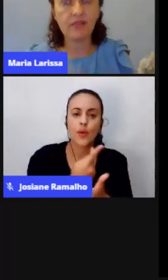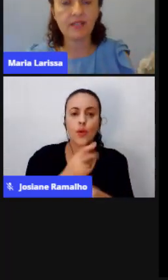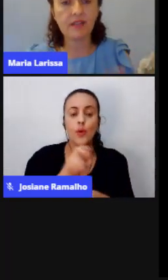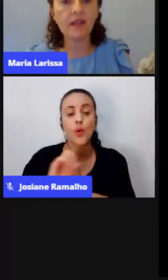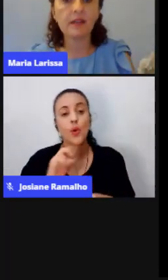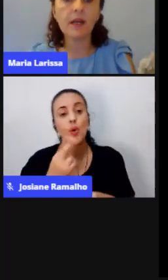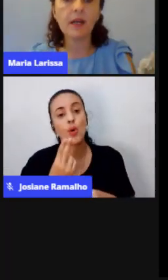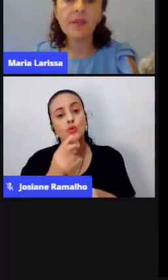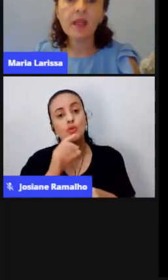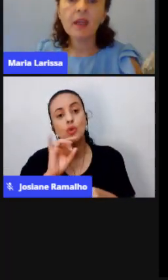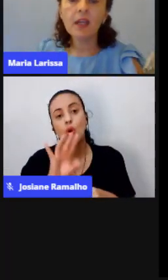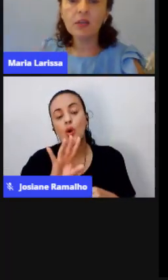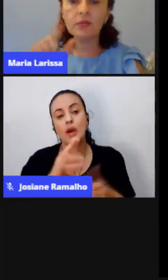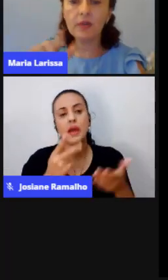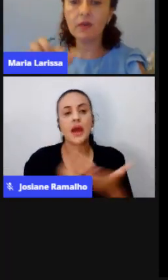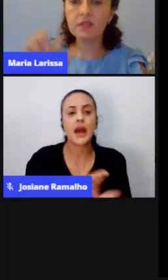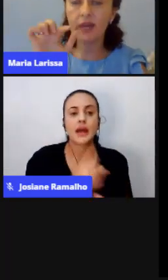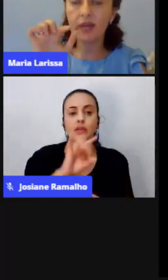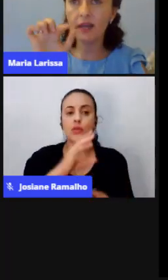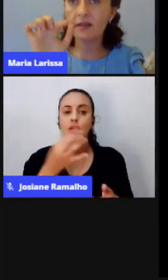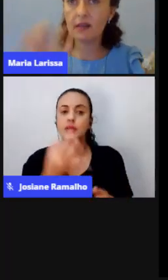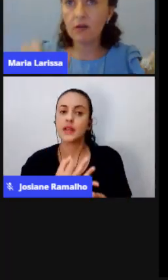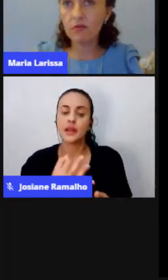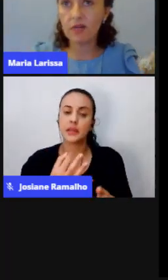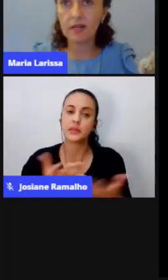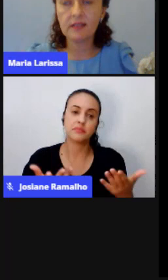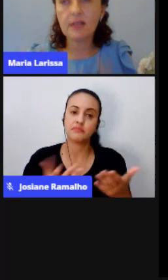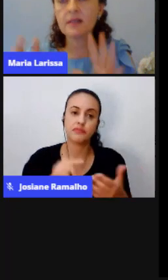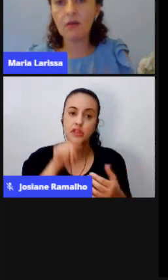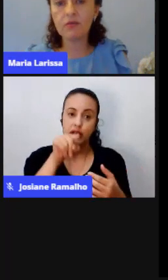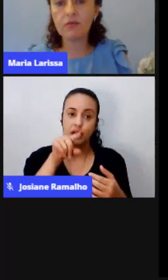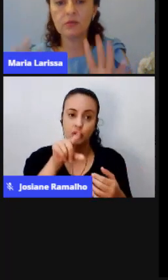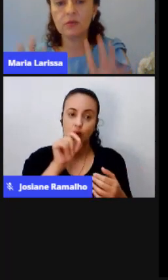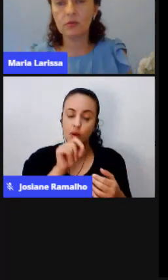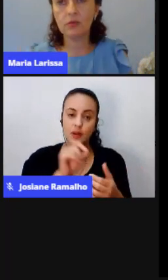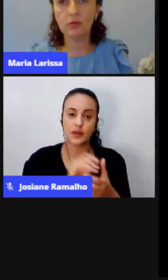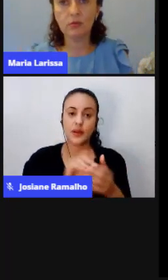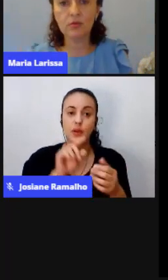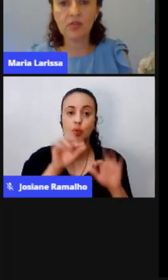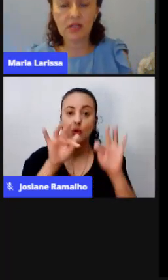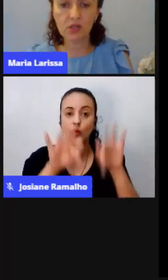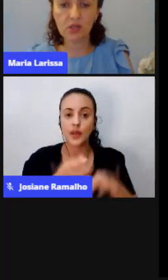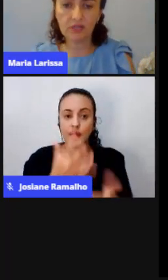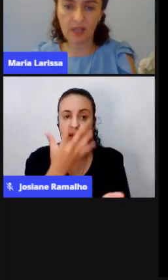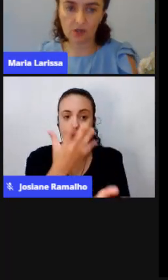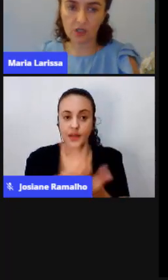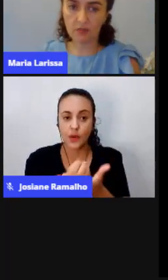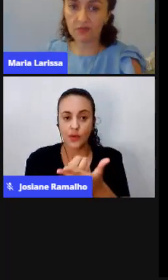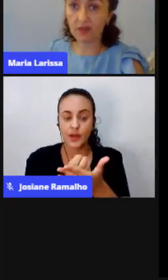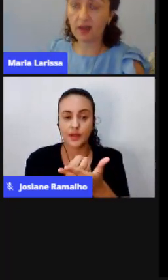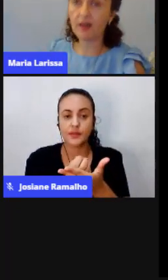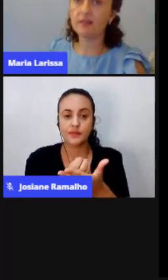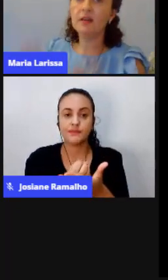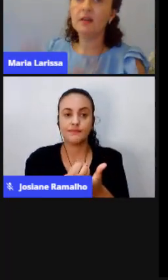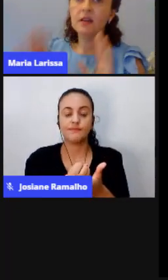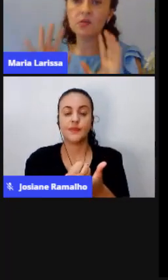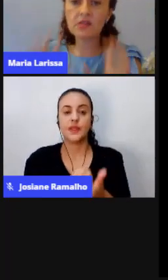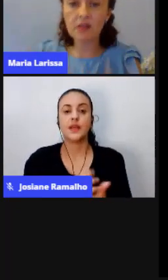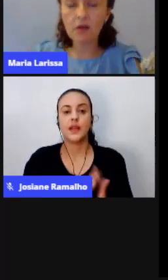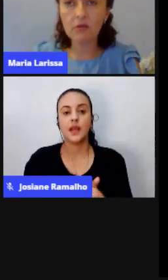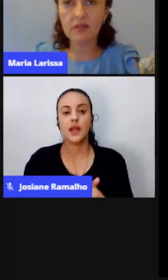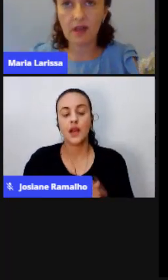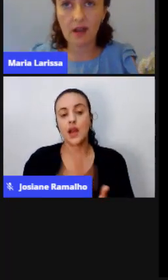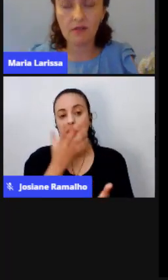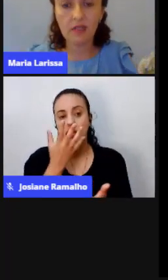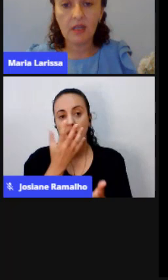certas, para ele refazer, né? E no final você vai salvar, tá salvo a sua atividade gamificada